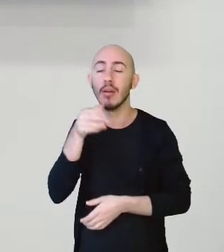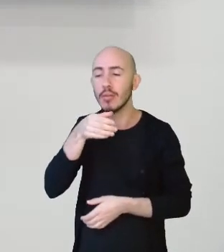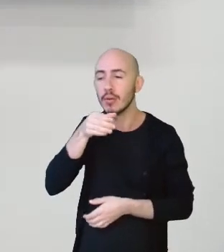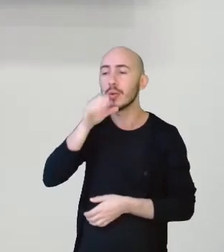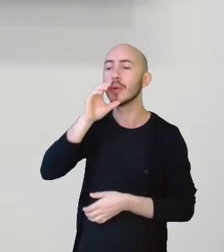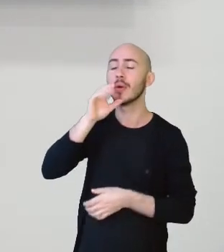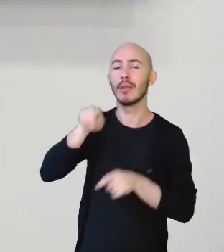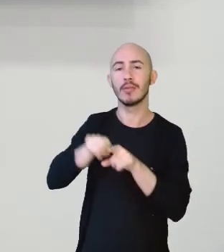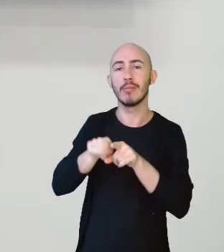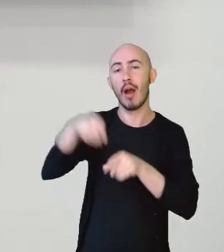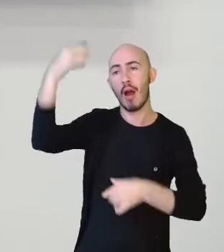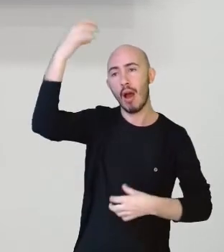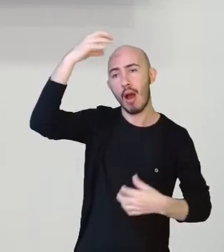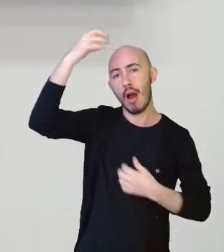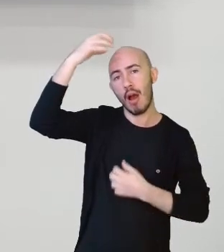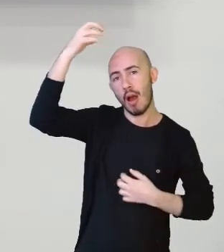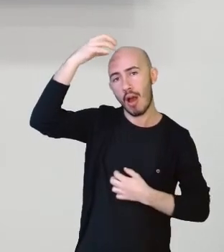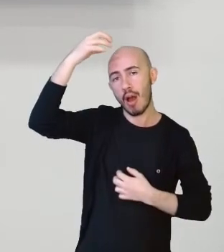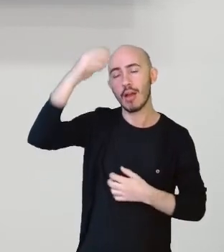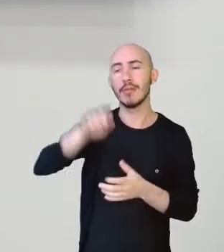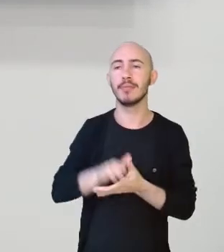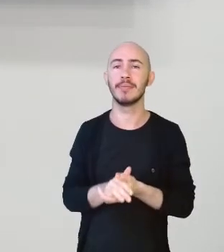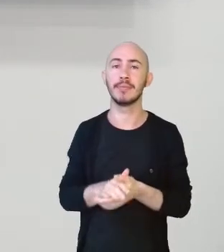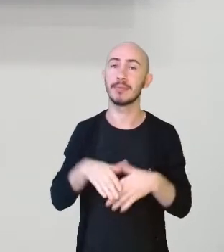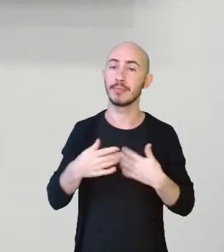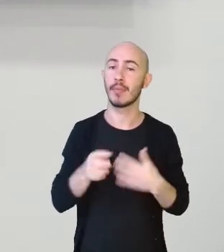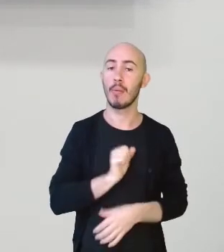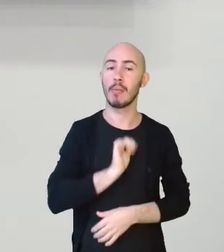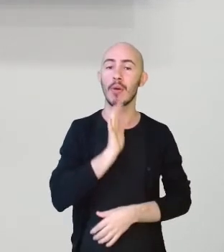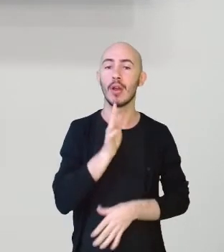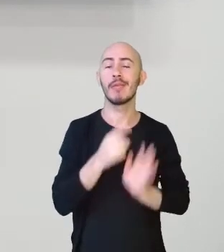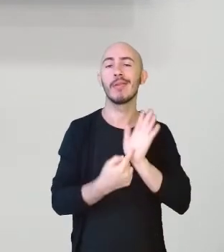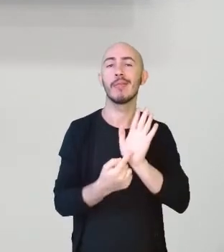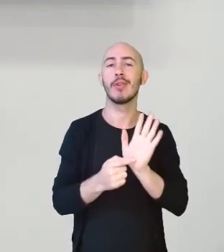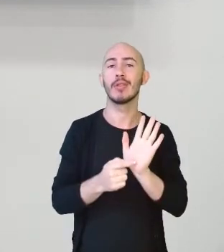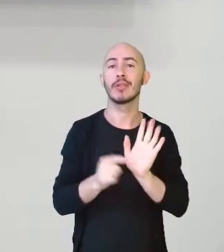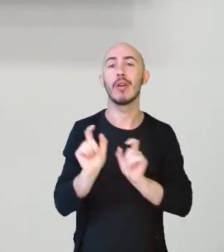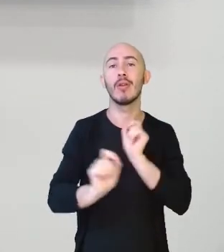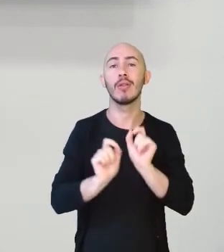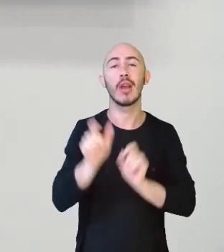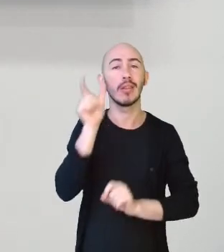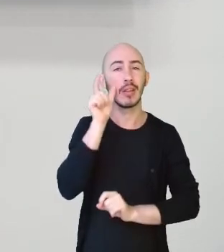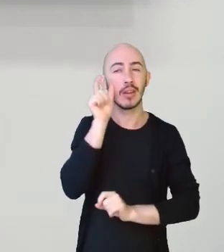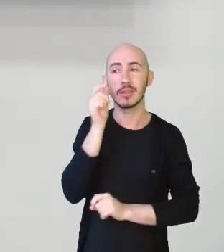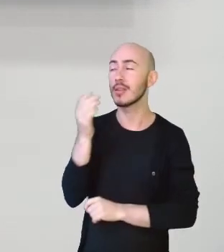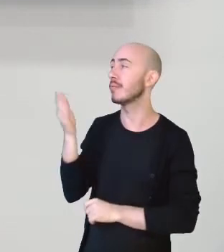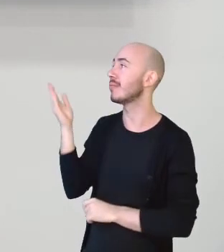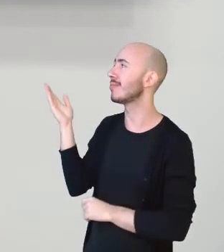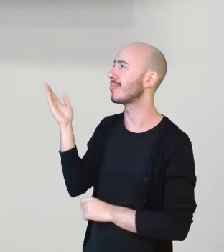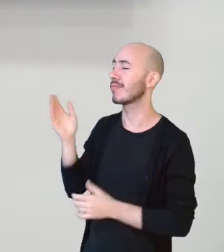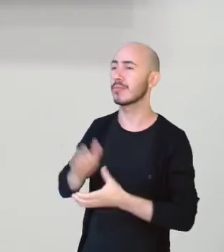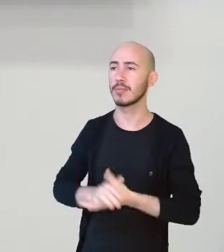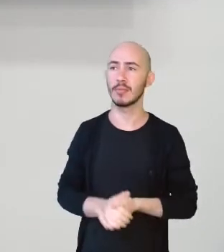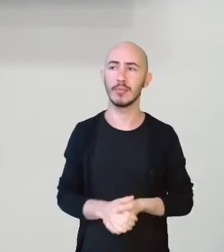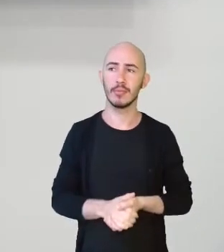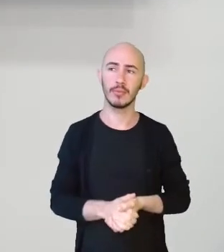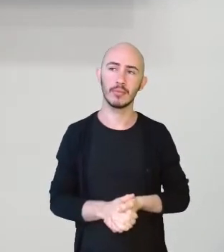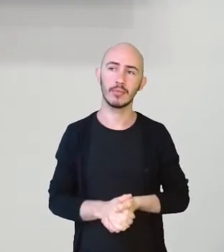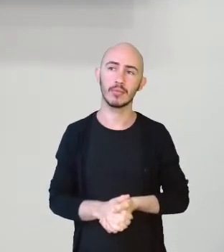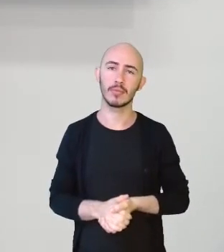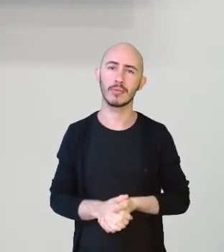toma banho. E aí eu achei interessante o verso que diz aqui, ó, você acha que sou farta, por isso